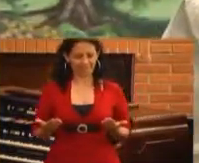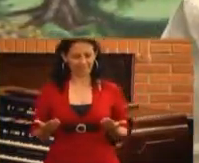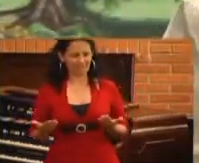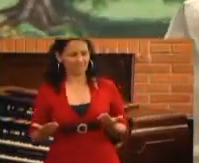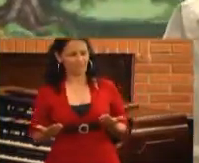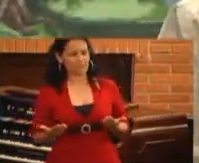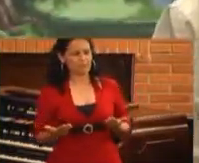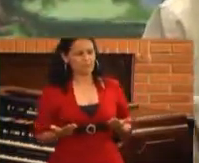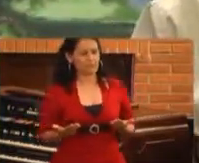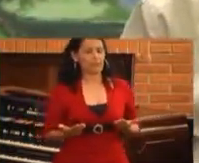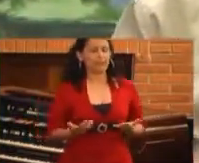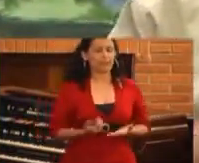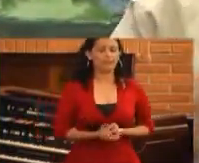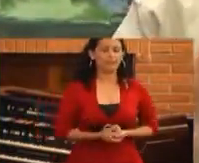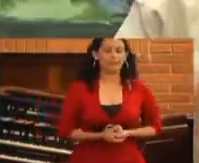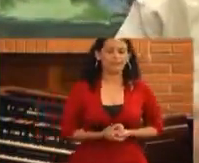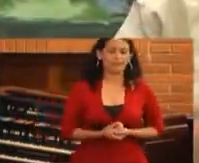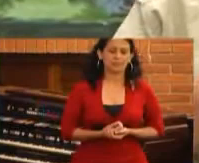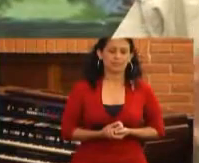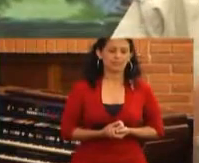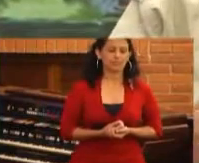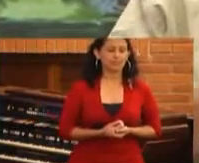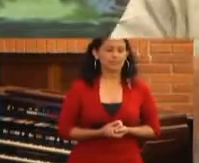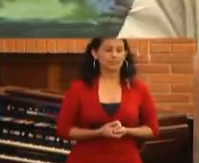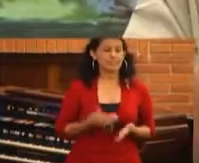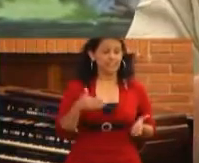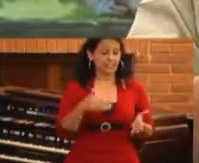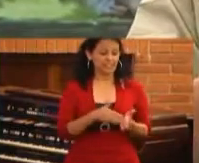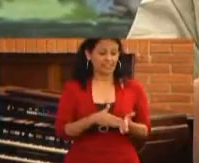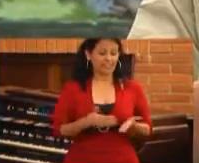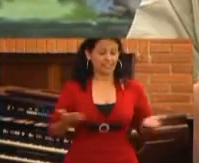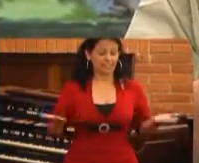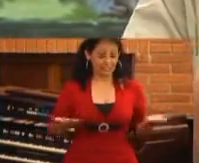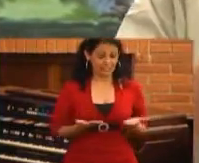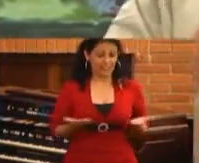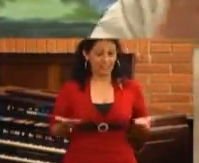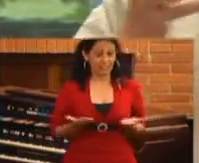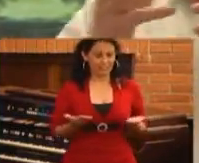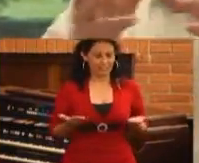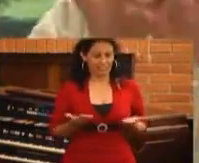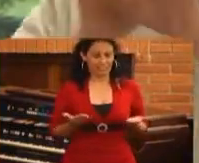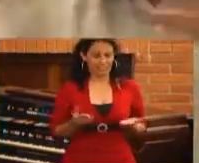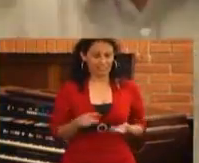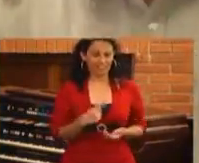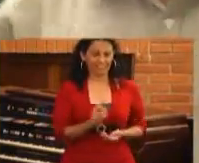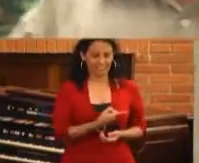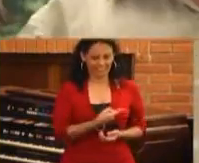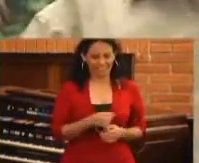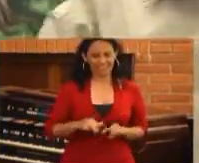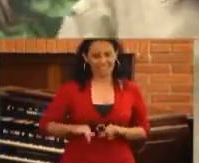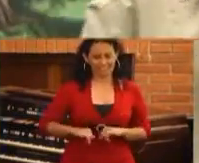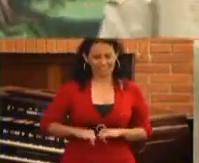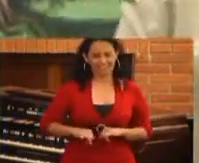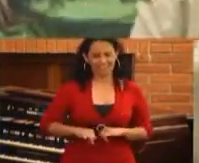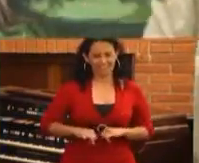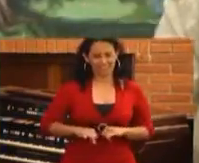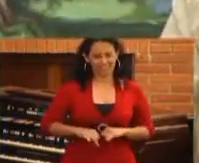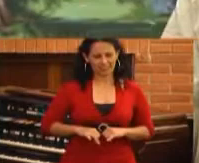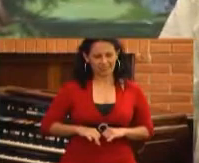absoluta, que tem sido a grade que funciona toda a rebeldia